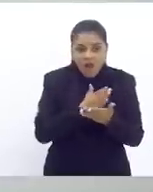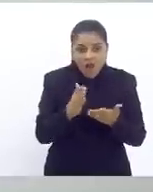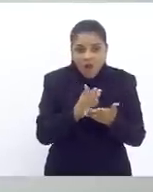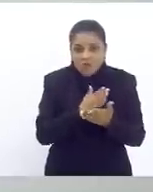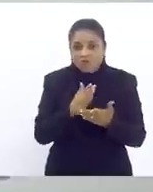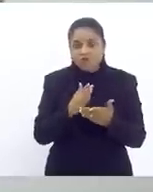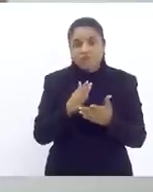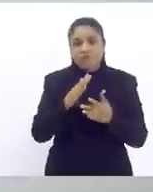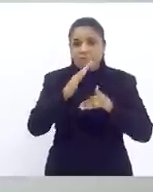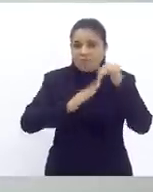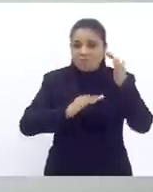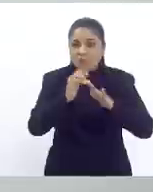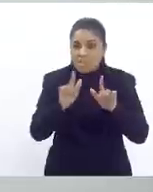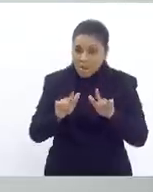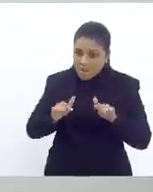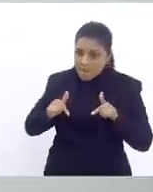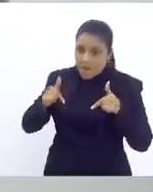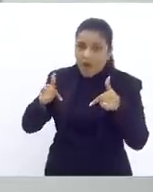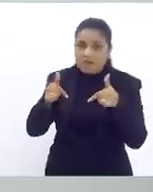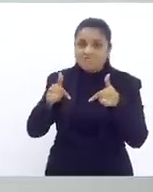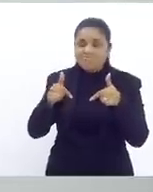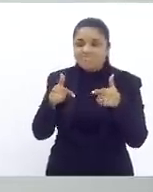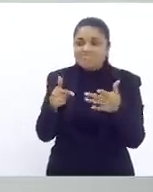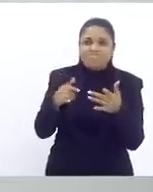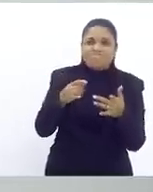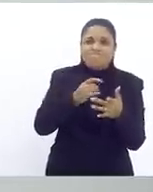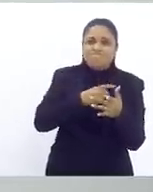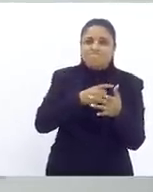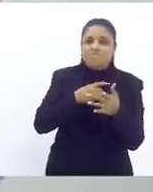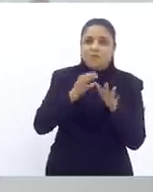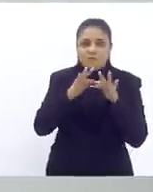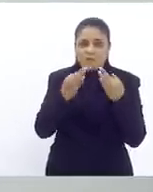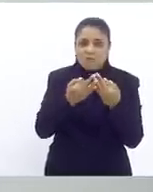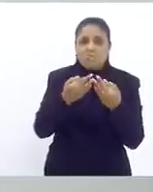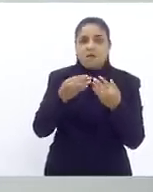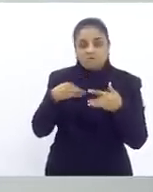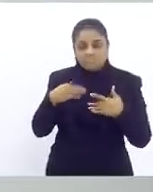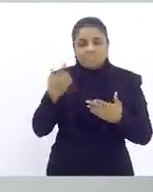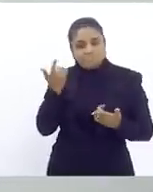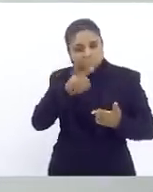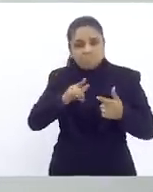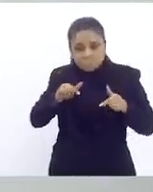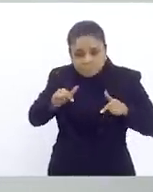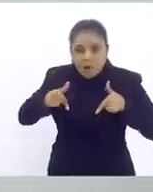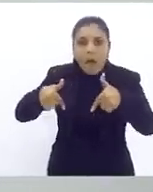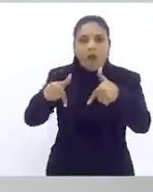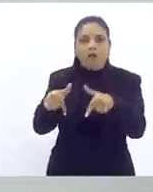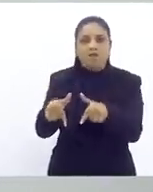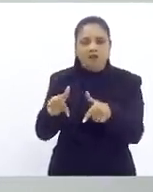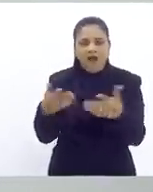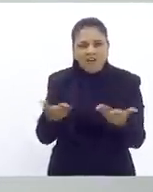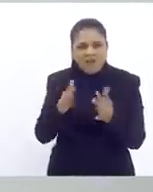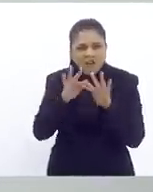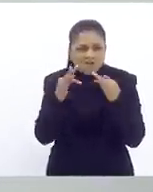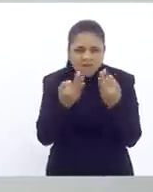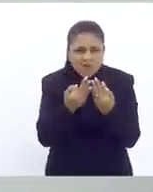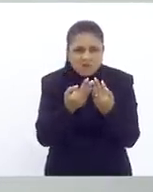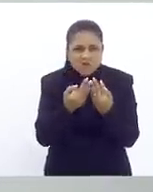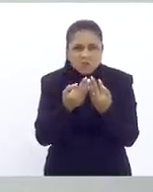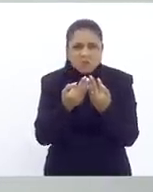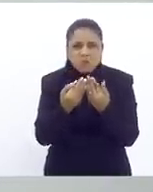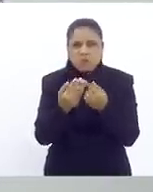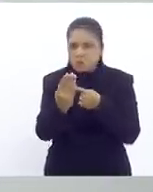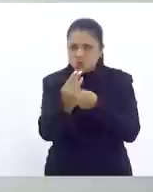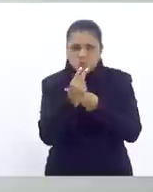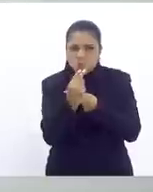pelas suas famílias foram para linha de frente e agora as famílias não recebem retaguarda isso é gravíssimo